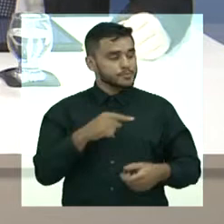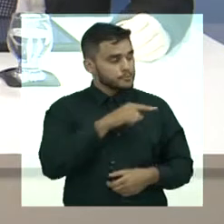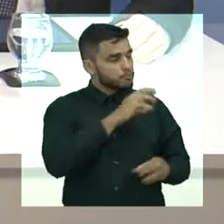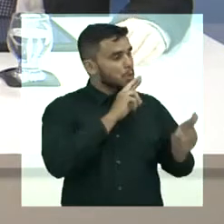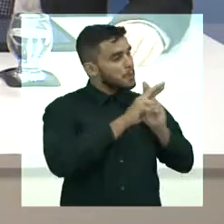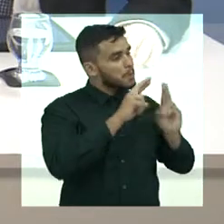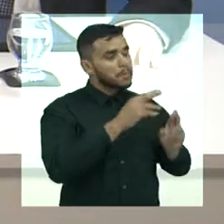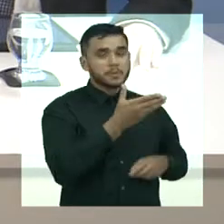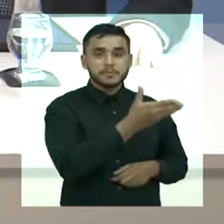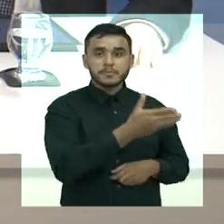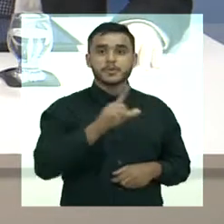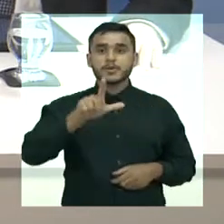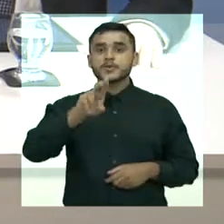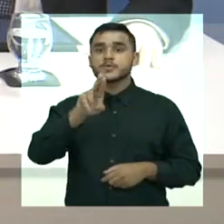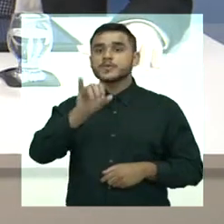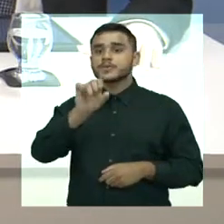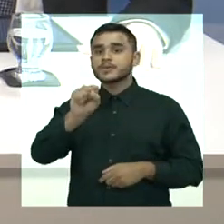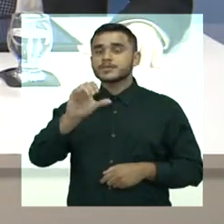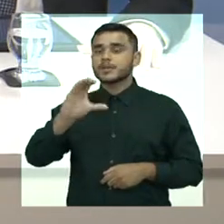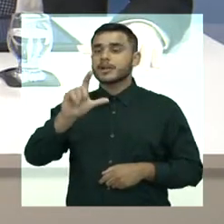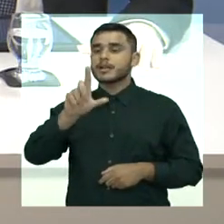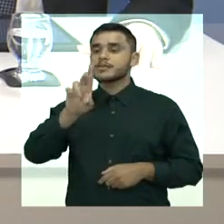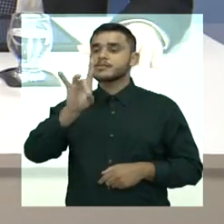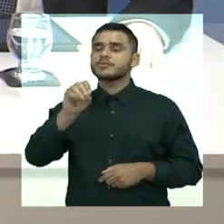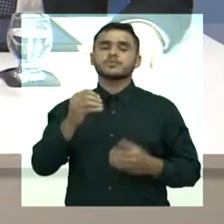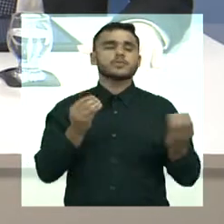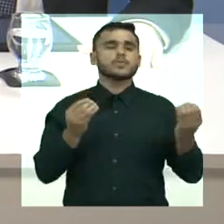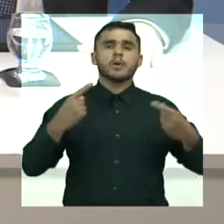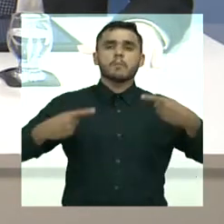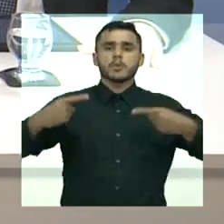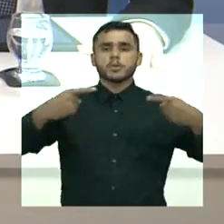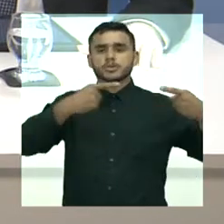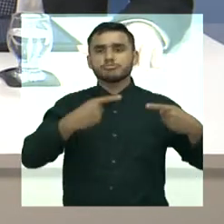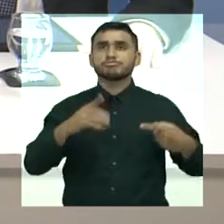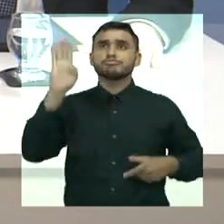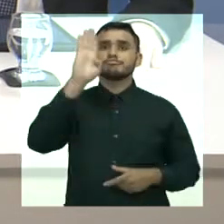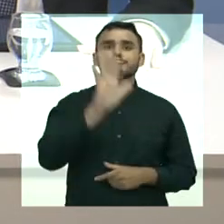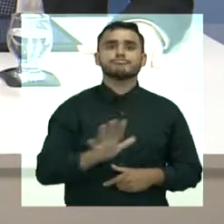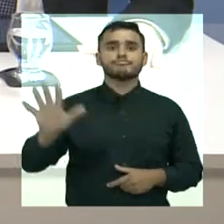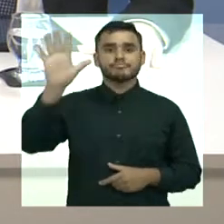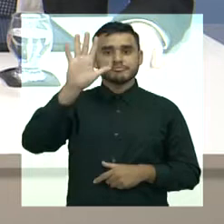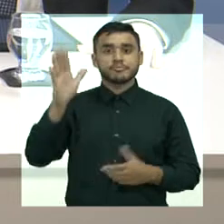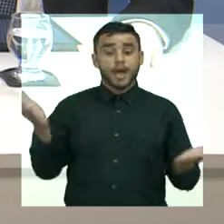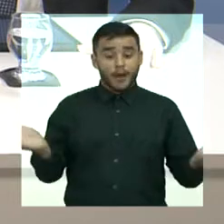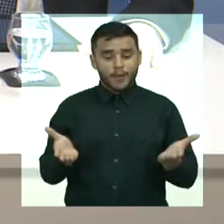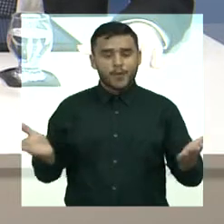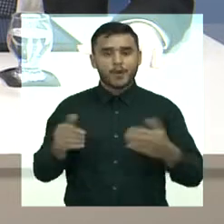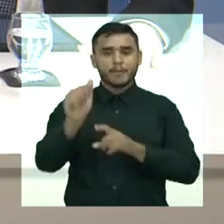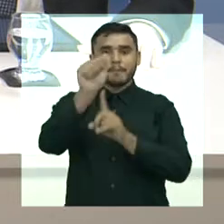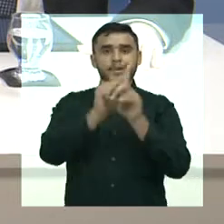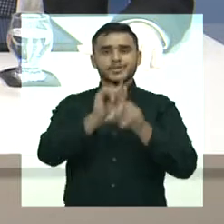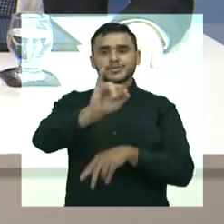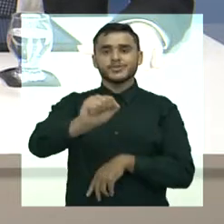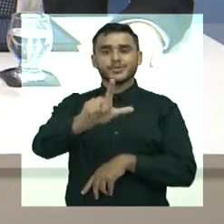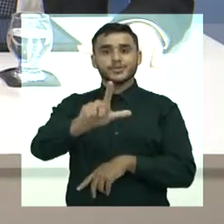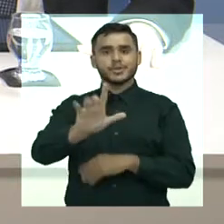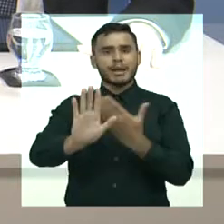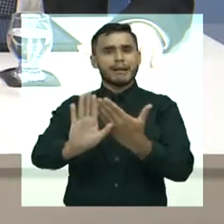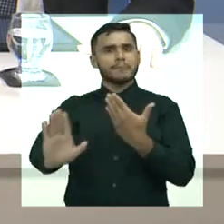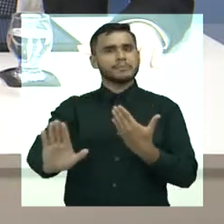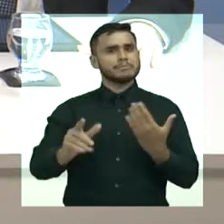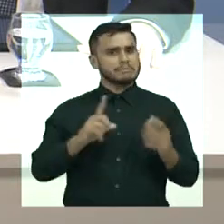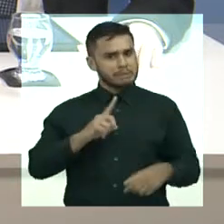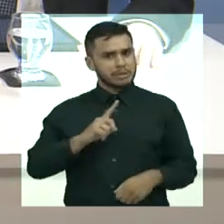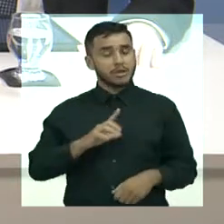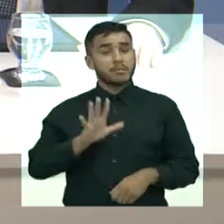Cláudio Ferreira Barbosa, sobre o contexto, a conjuntura da política nacional neste período de recesso do Congresso Nacional, mas de